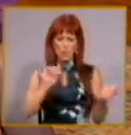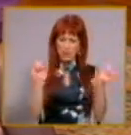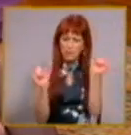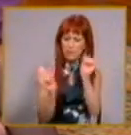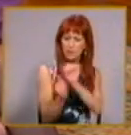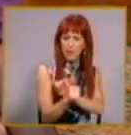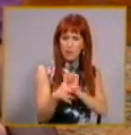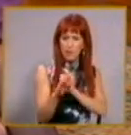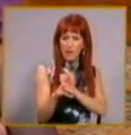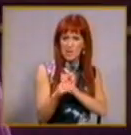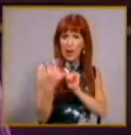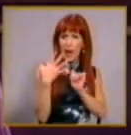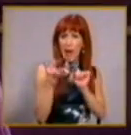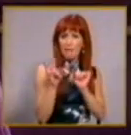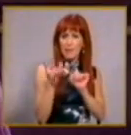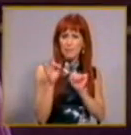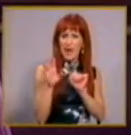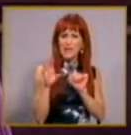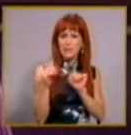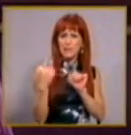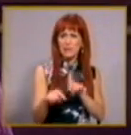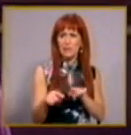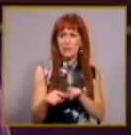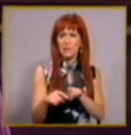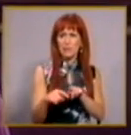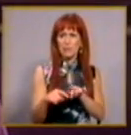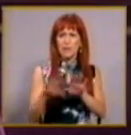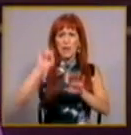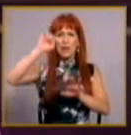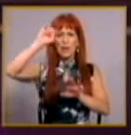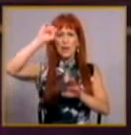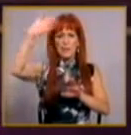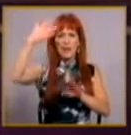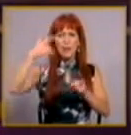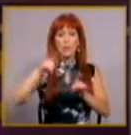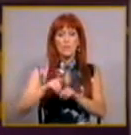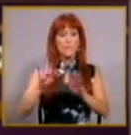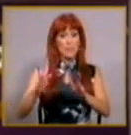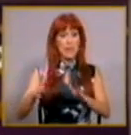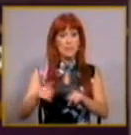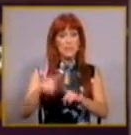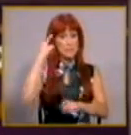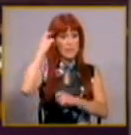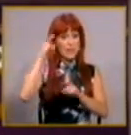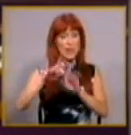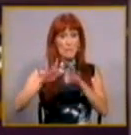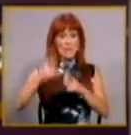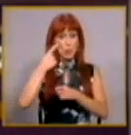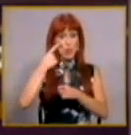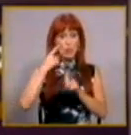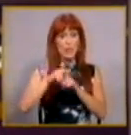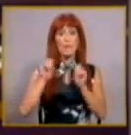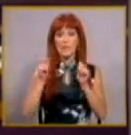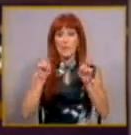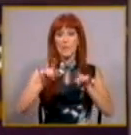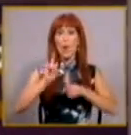viragem que o PCP gostaria que o PS fizesse. Bom, em primeiro lugar, é preciso ter em conta e é preciso conhecermos, pois,